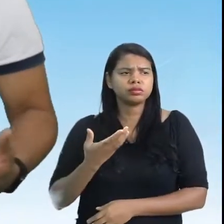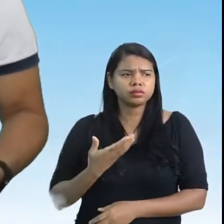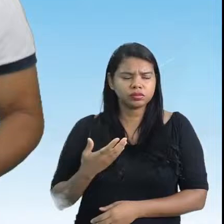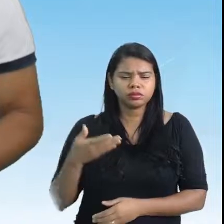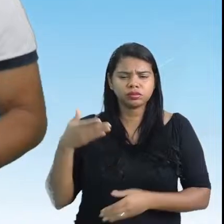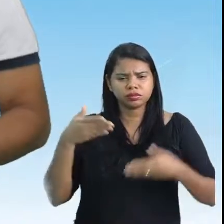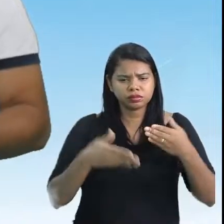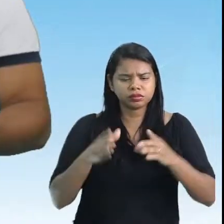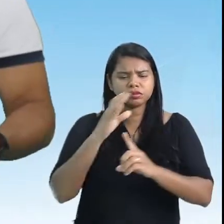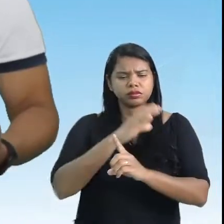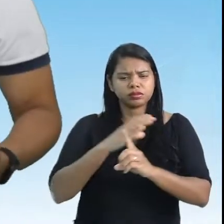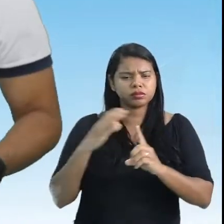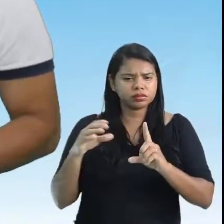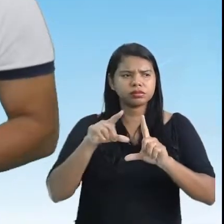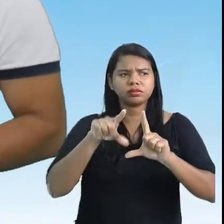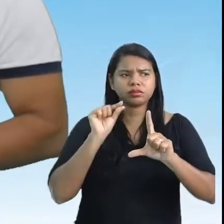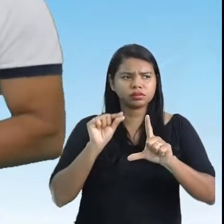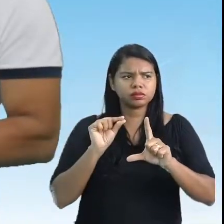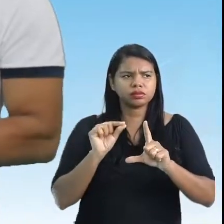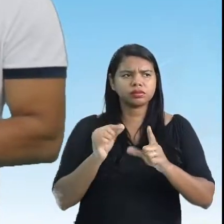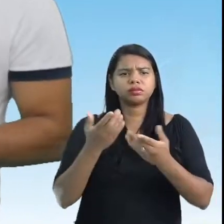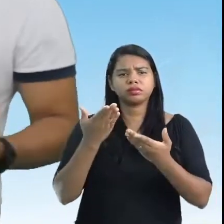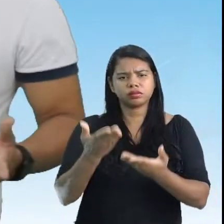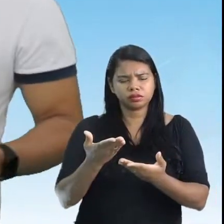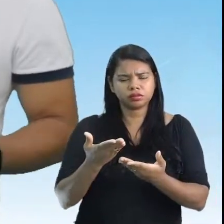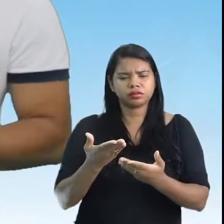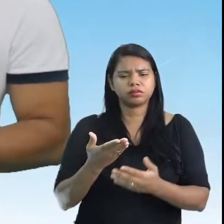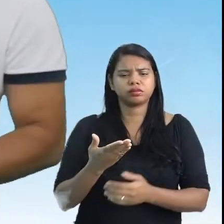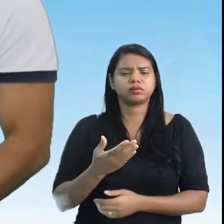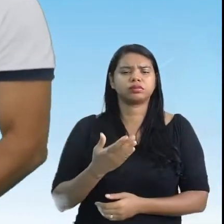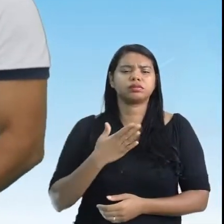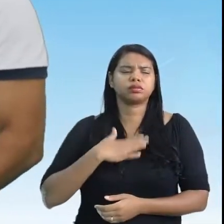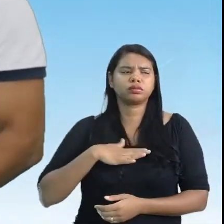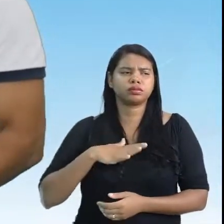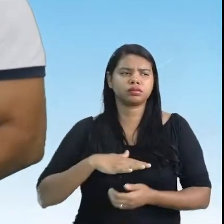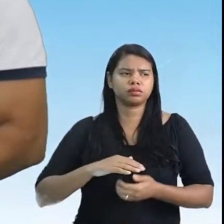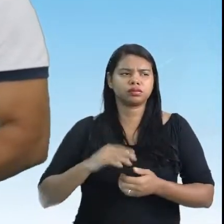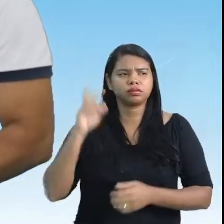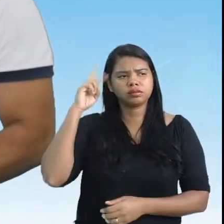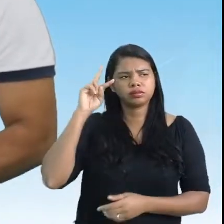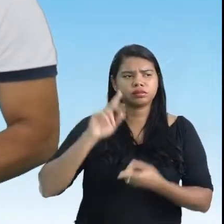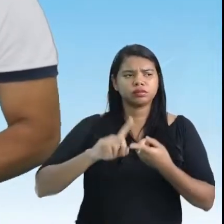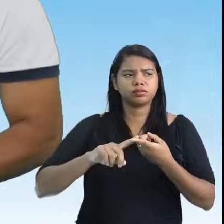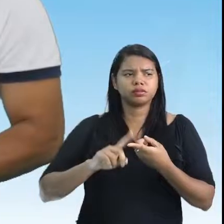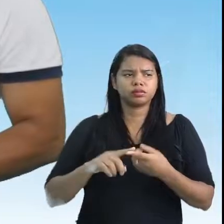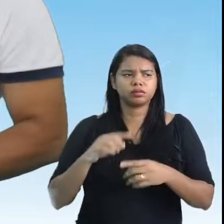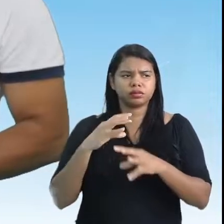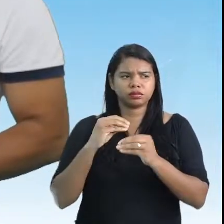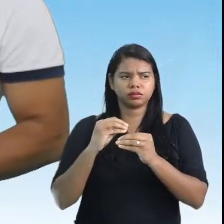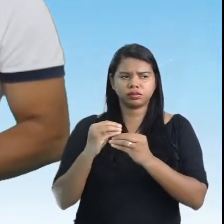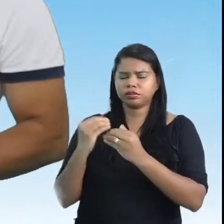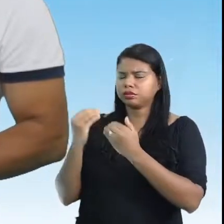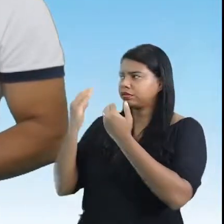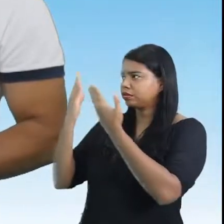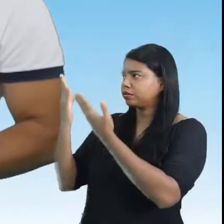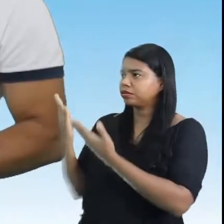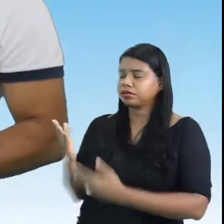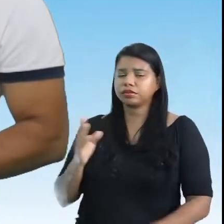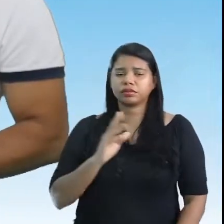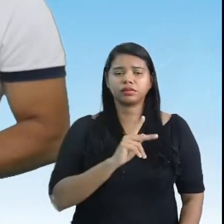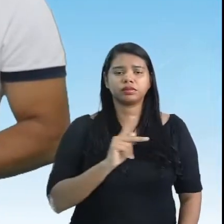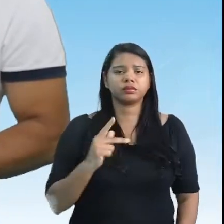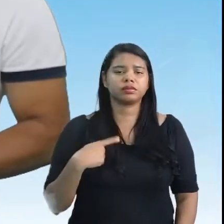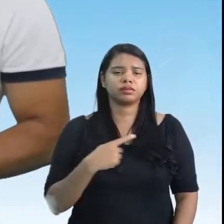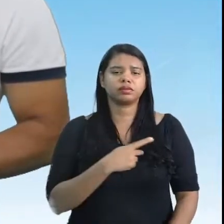de culto e escolher a religião que você realmente quer. E lembrar, mais uma vez, completando aqui que o professor não pode esquecer,